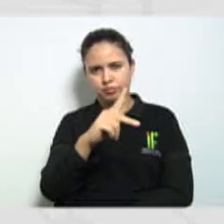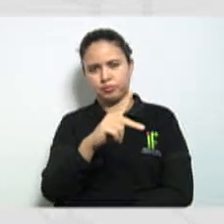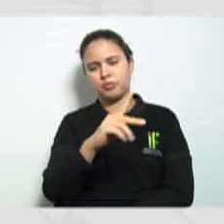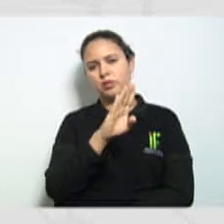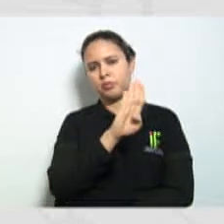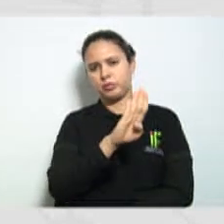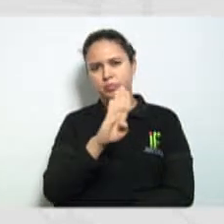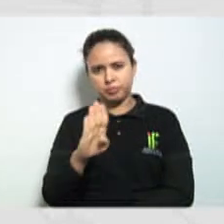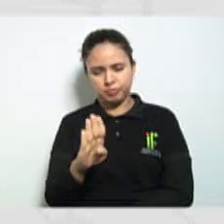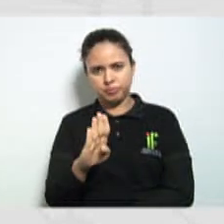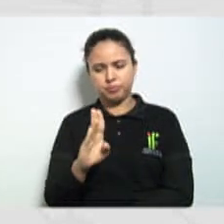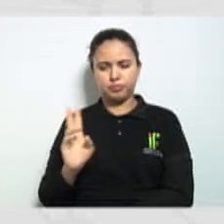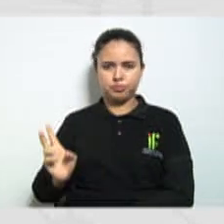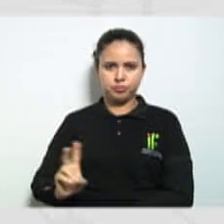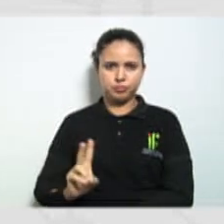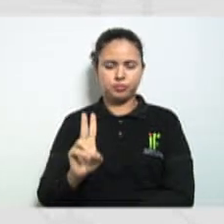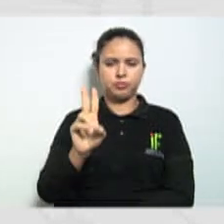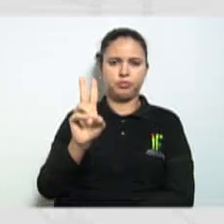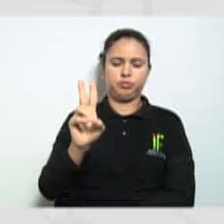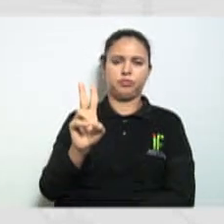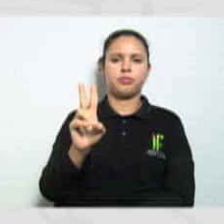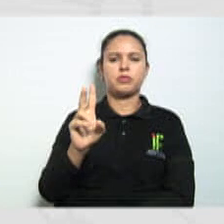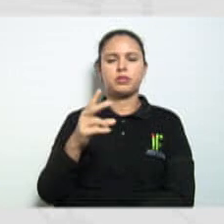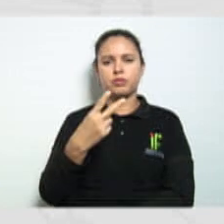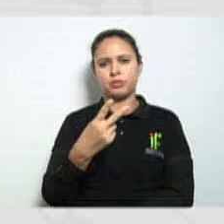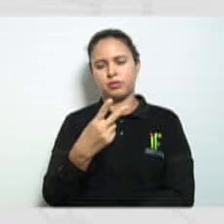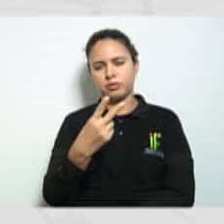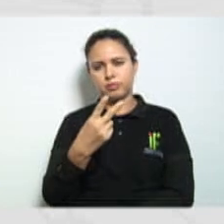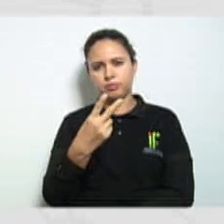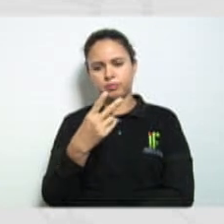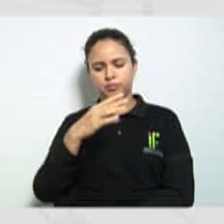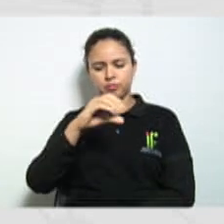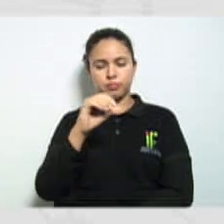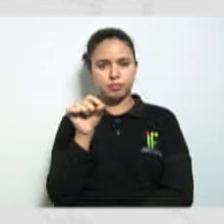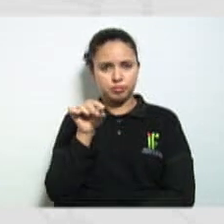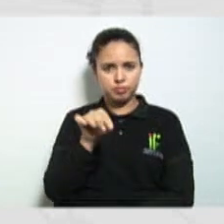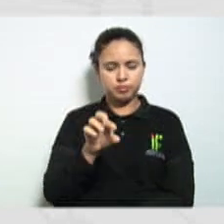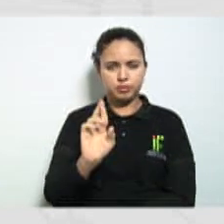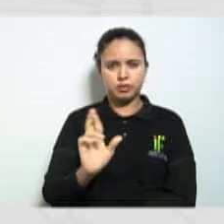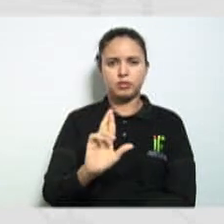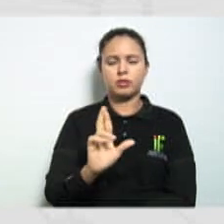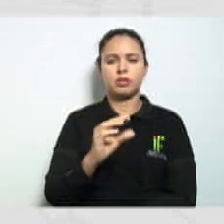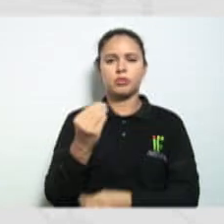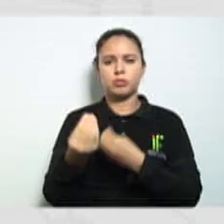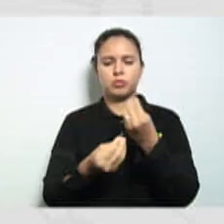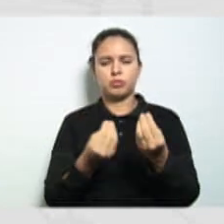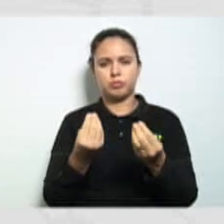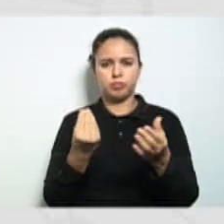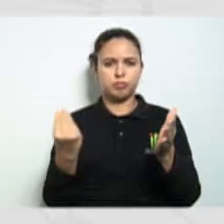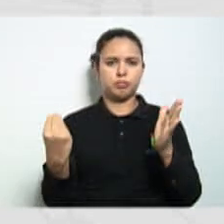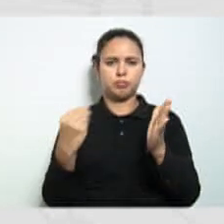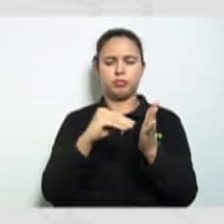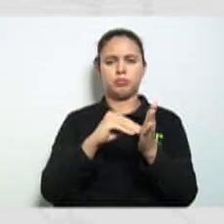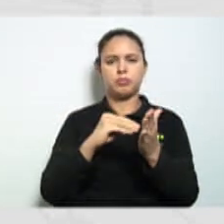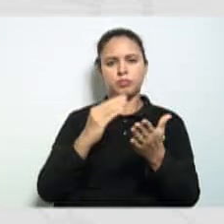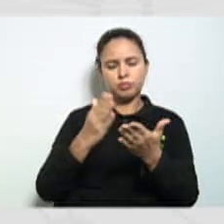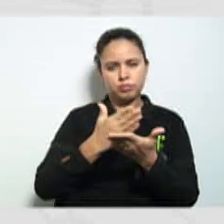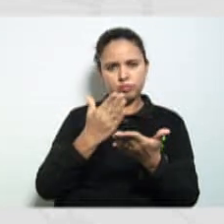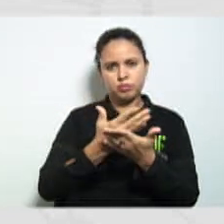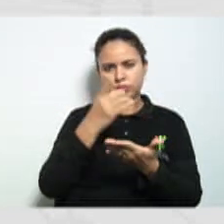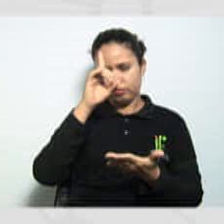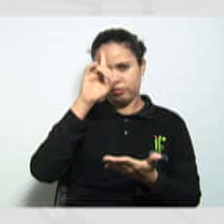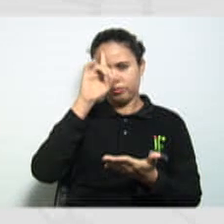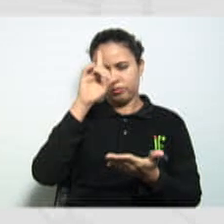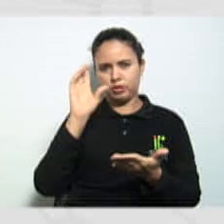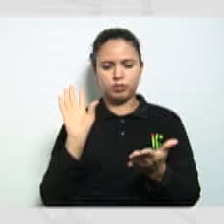Brasil, no valor de R$20 mil. Então, como que eu vou fazer esse lançamento no livro diário? Vou colocar